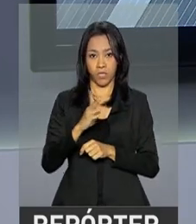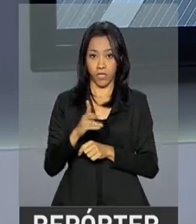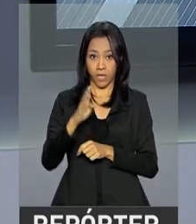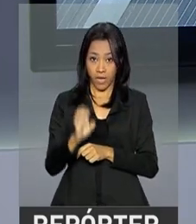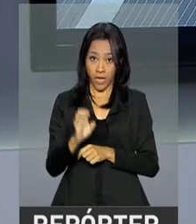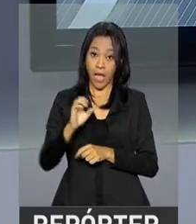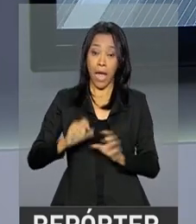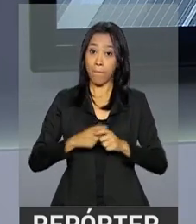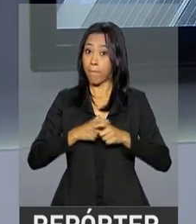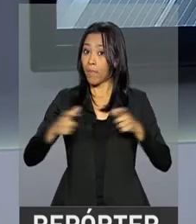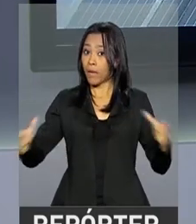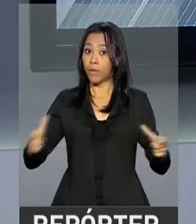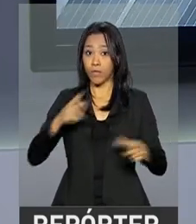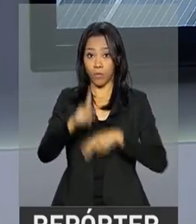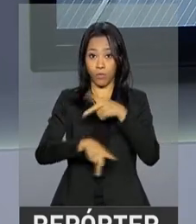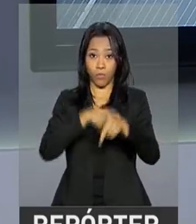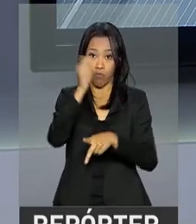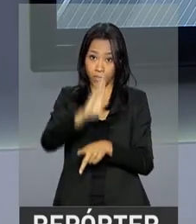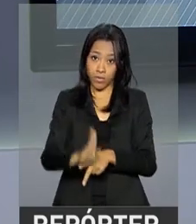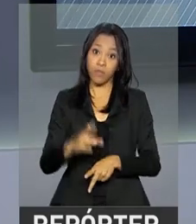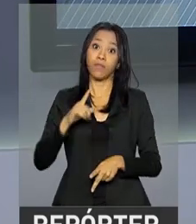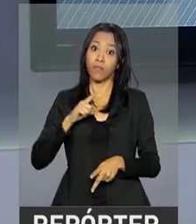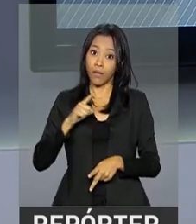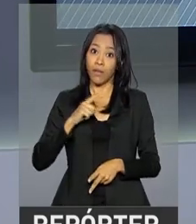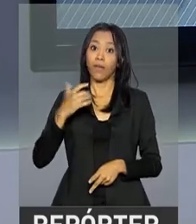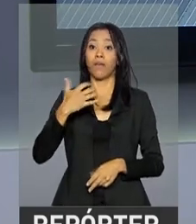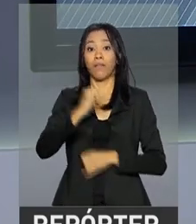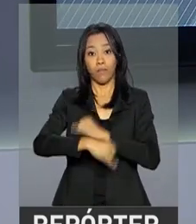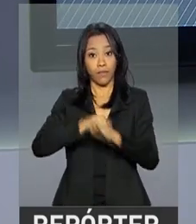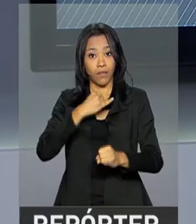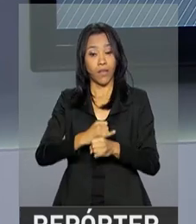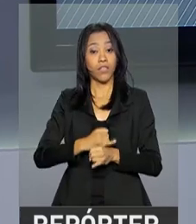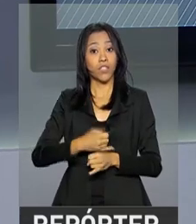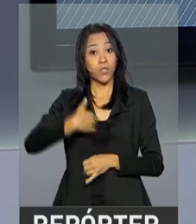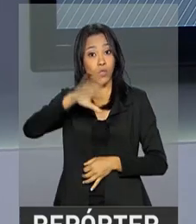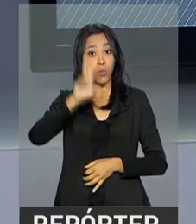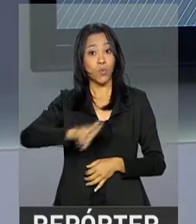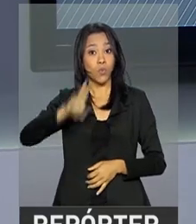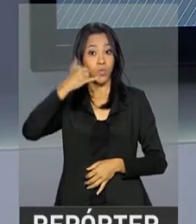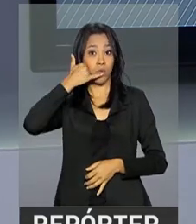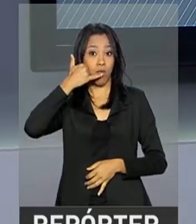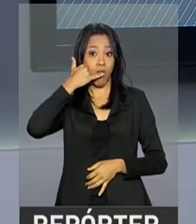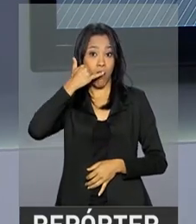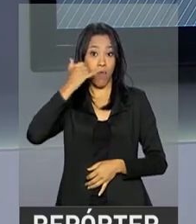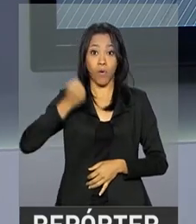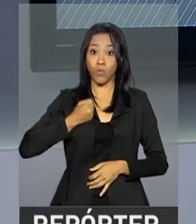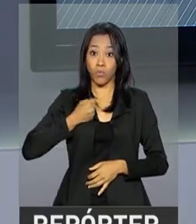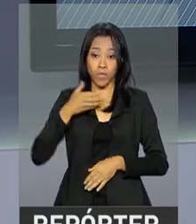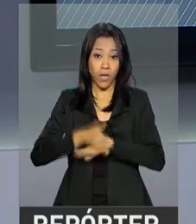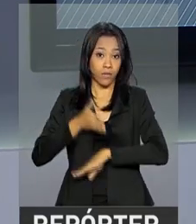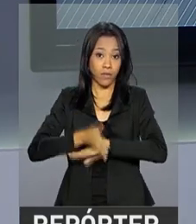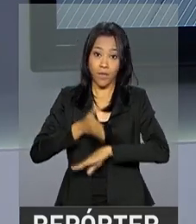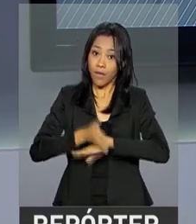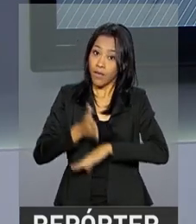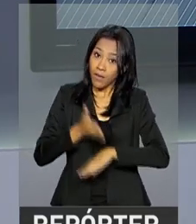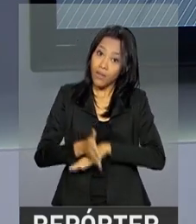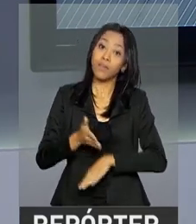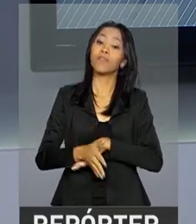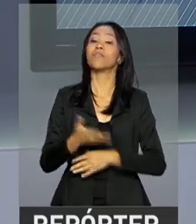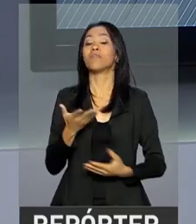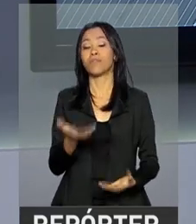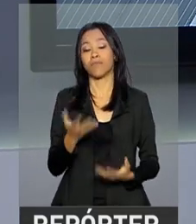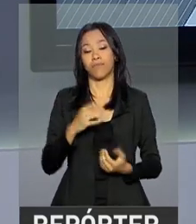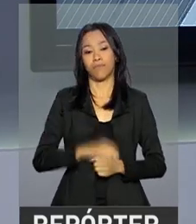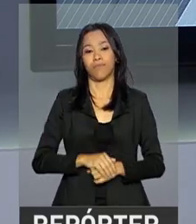conectada à internet e que o celular é a ferramenta principal para o crescente número de acessos à rede mundial de